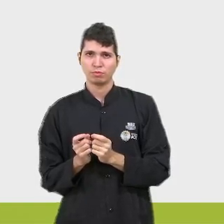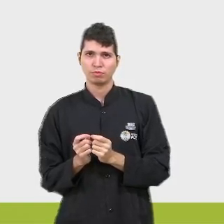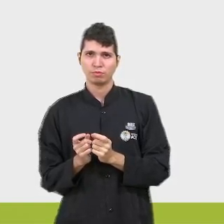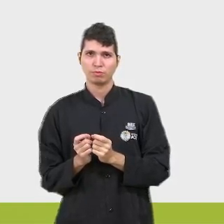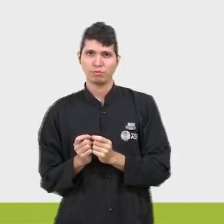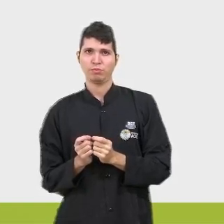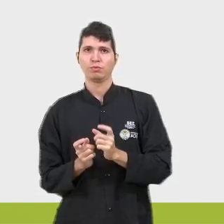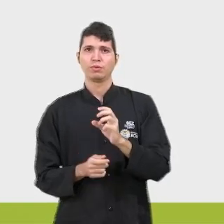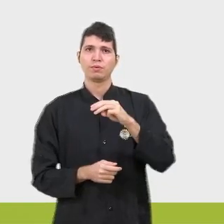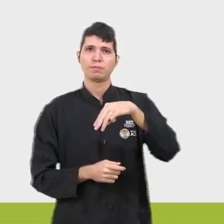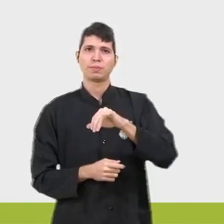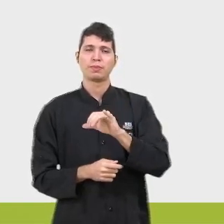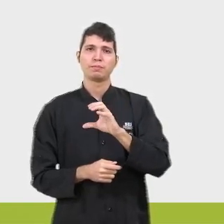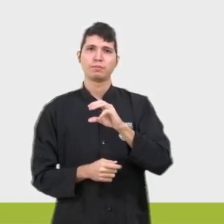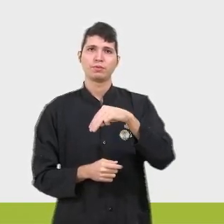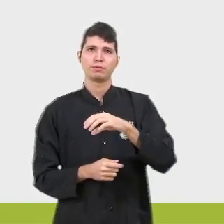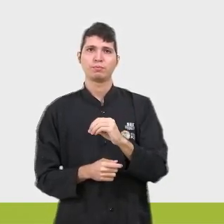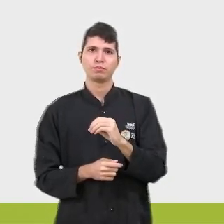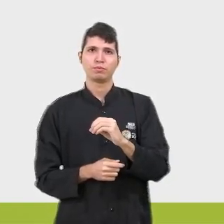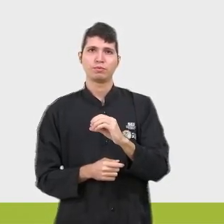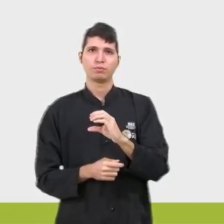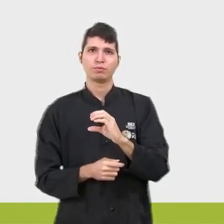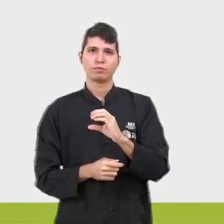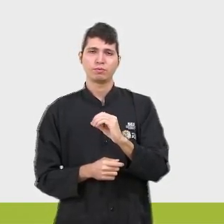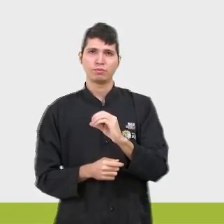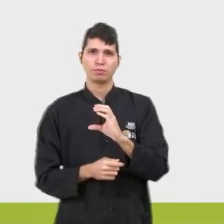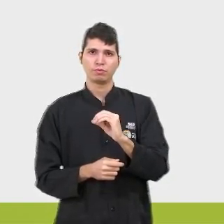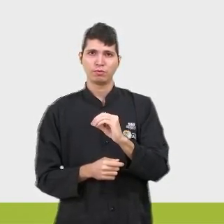mimercocoria e por nós,